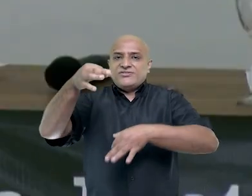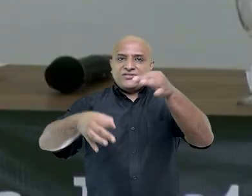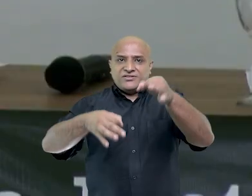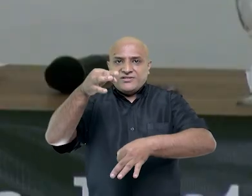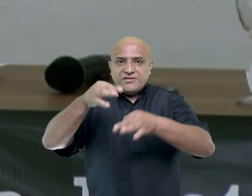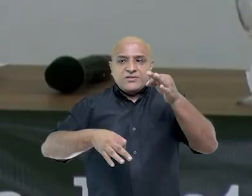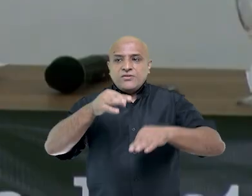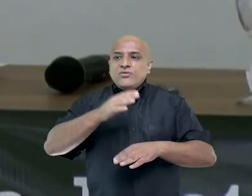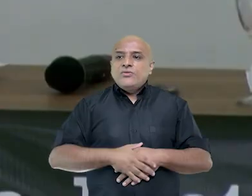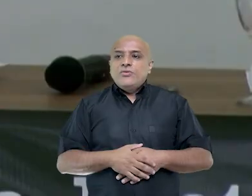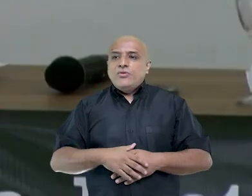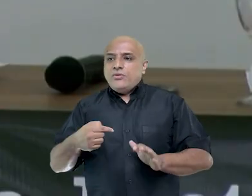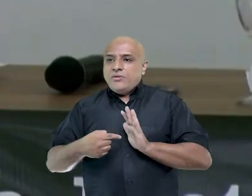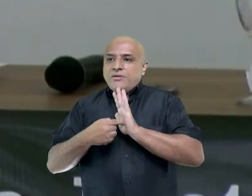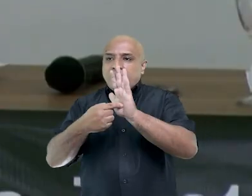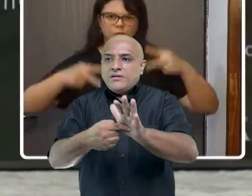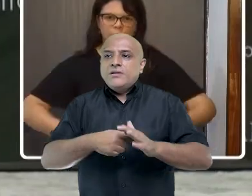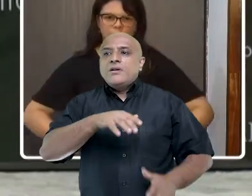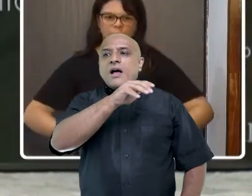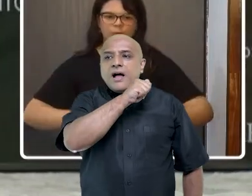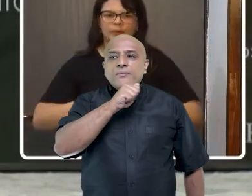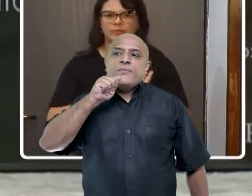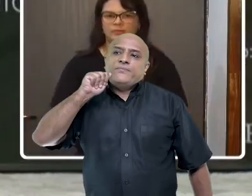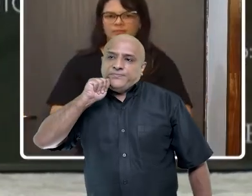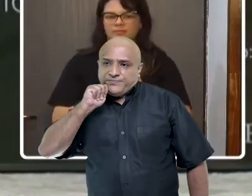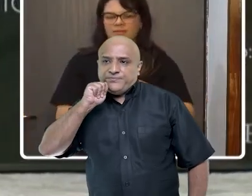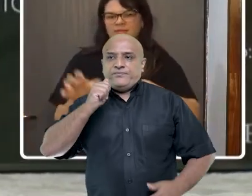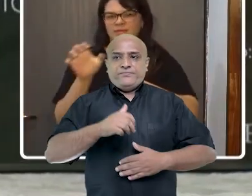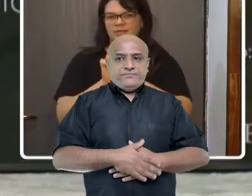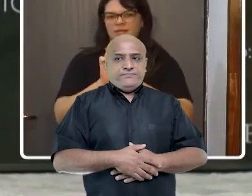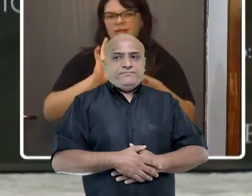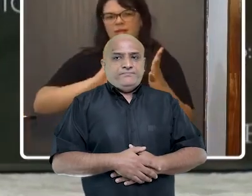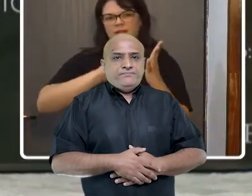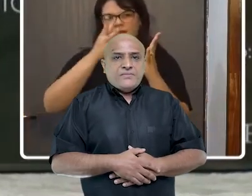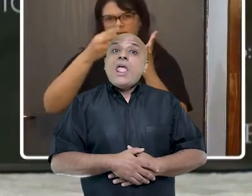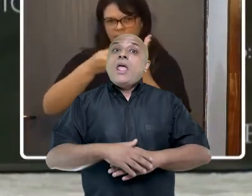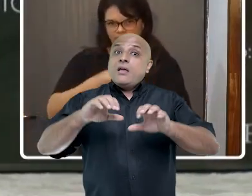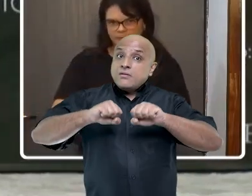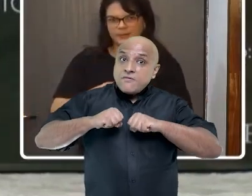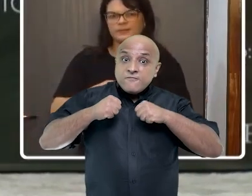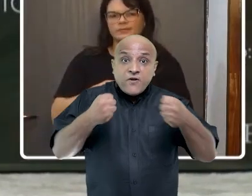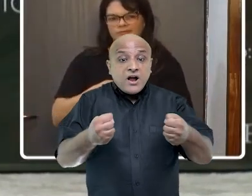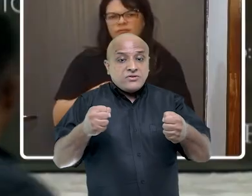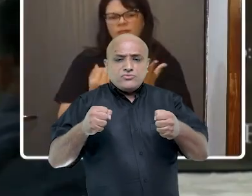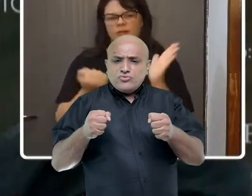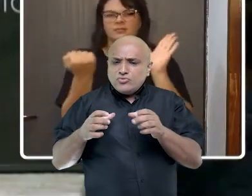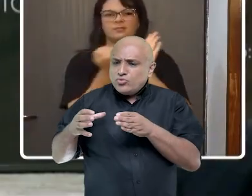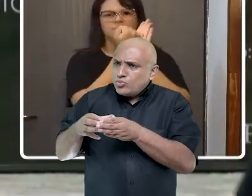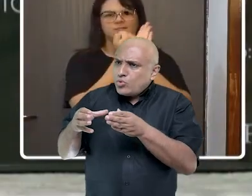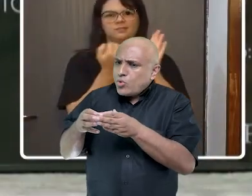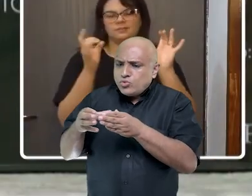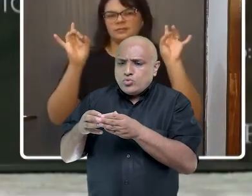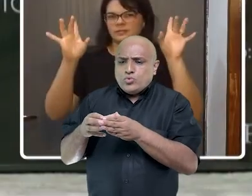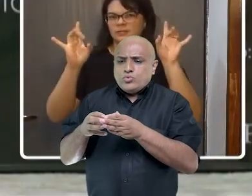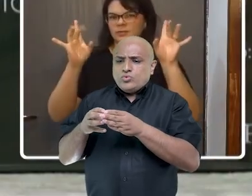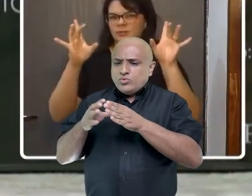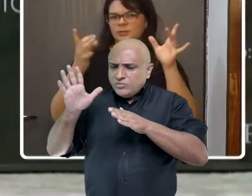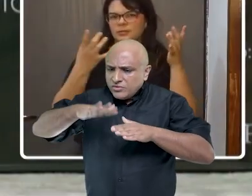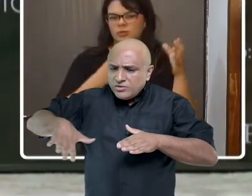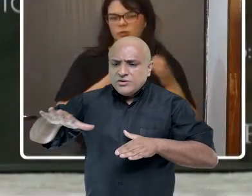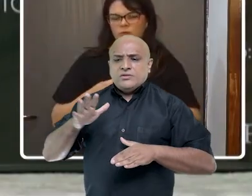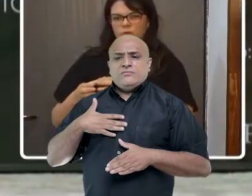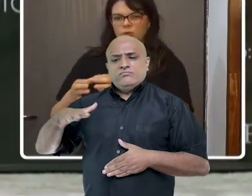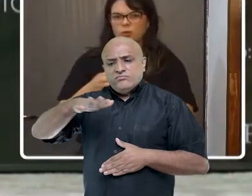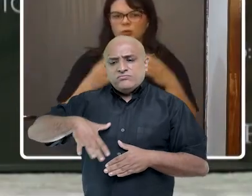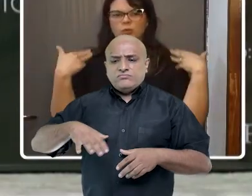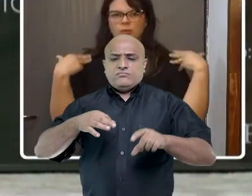do Amapá, em Macapá. Este evento representa um marco no esforço conjunto de instituições,